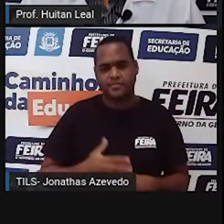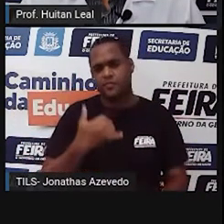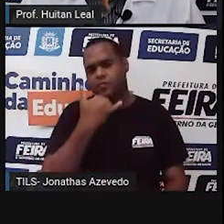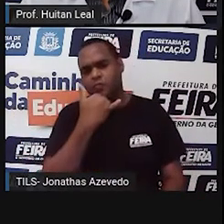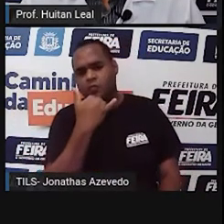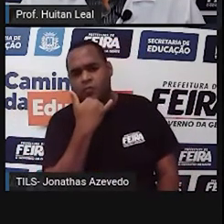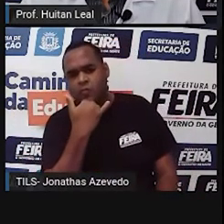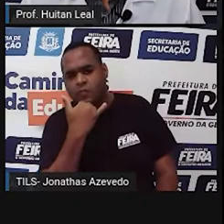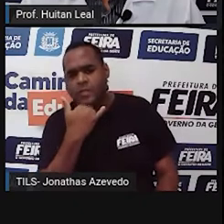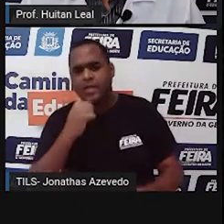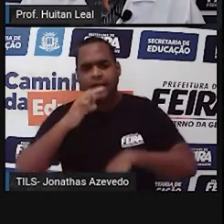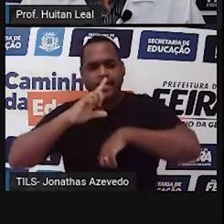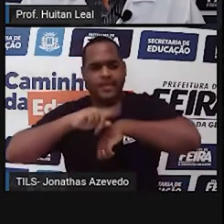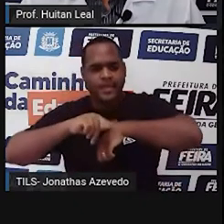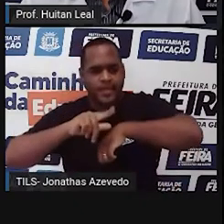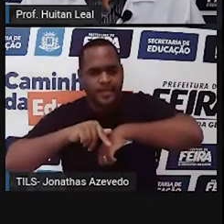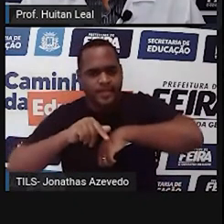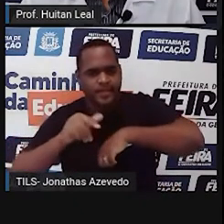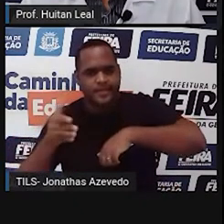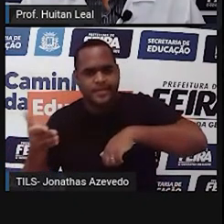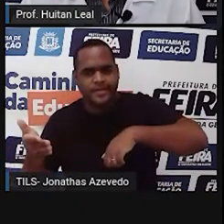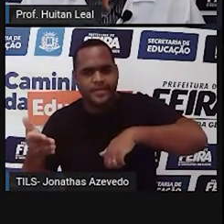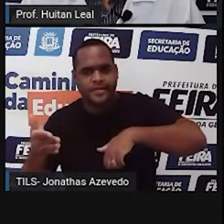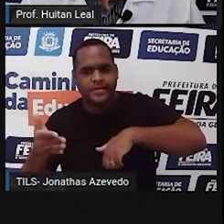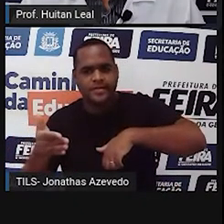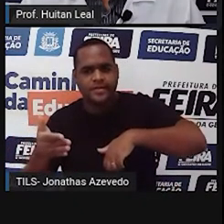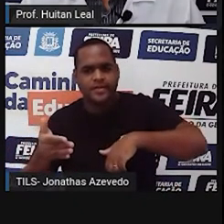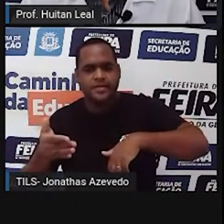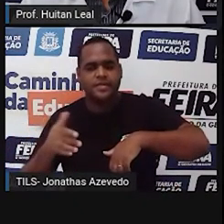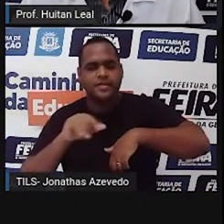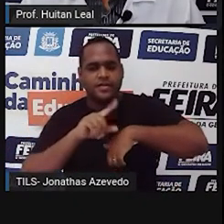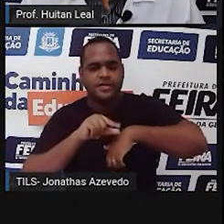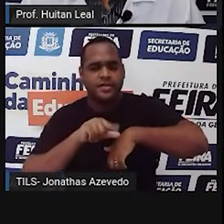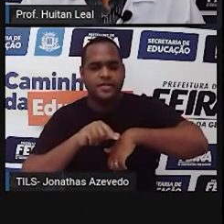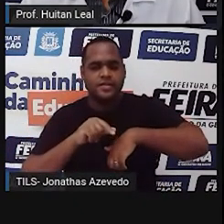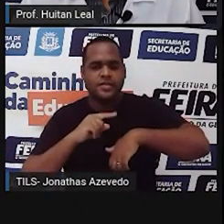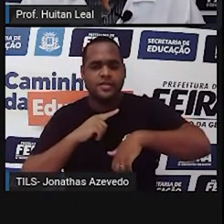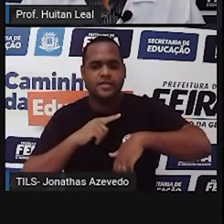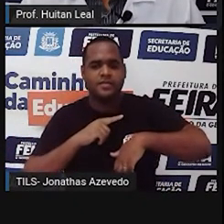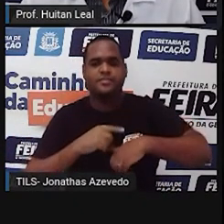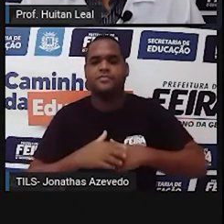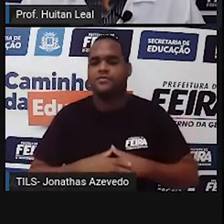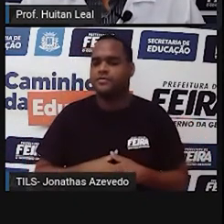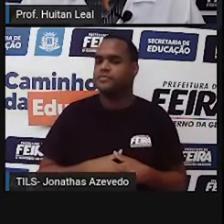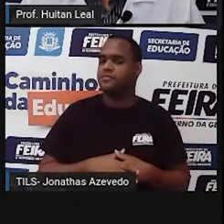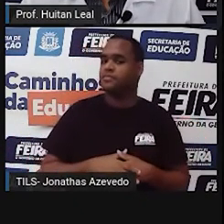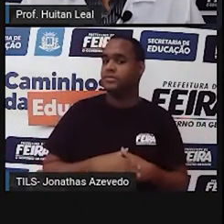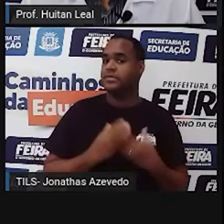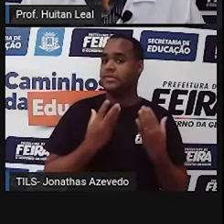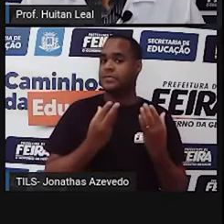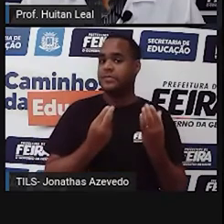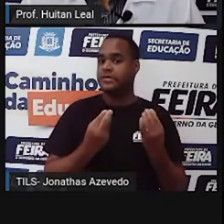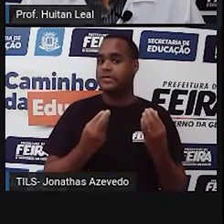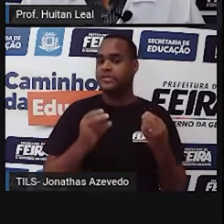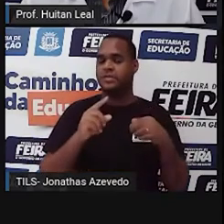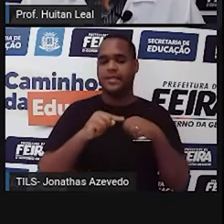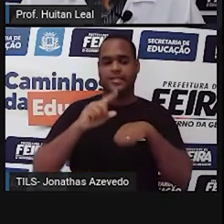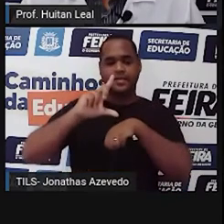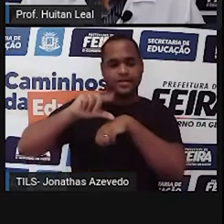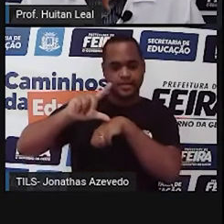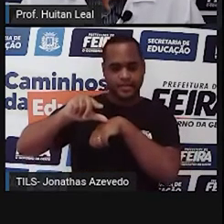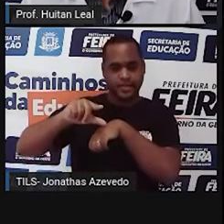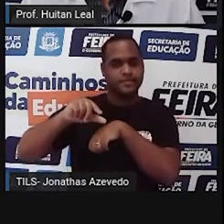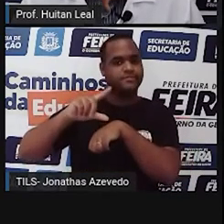Desculpe, estou muito atrasado. Então, olha, o muito aqui. Indicando que o atraso